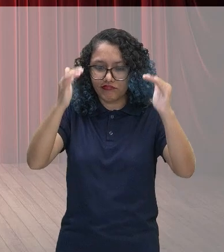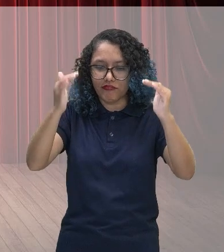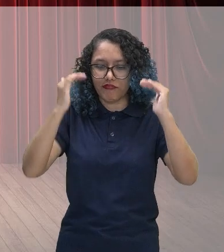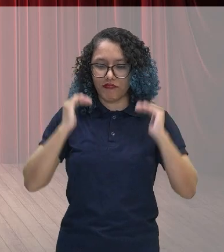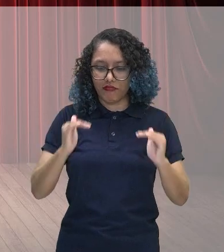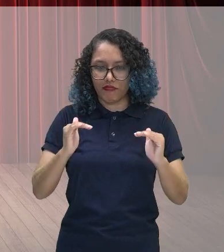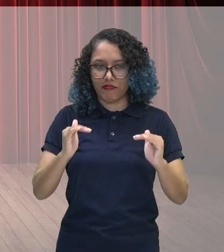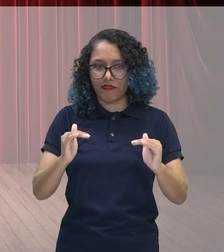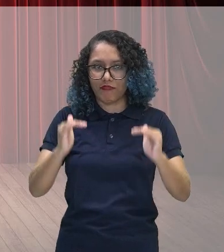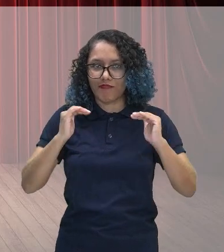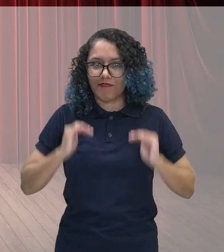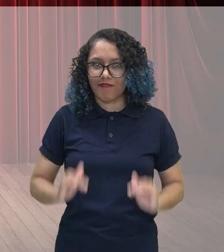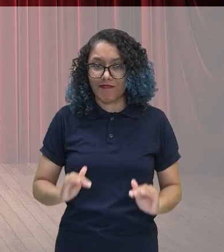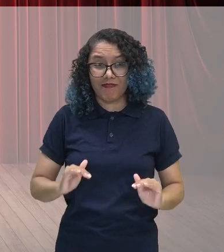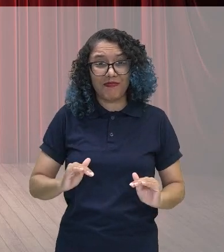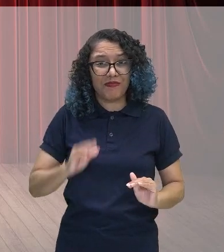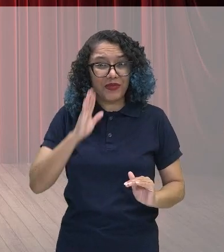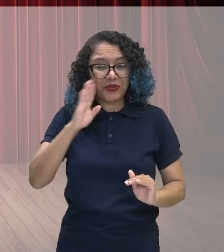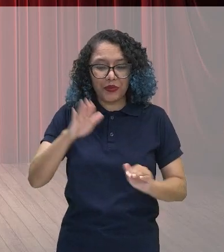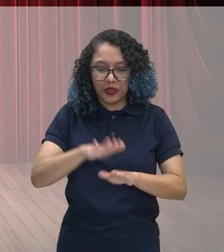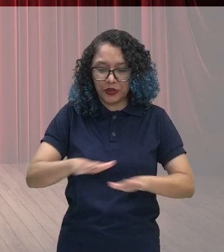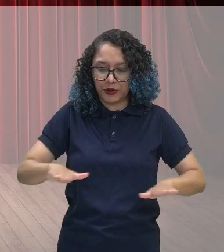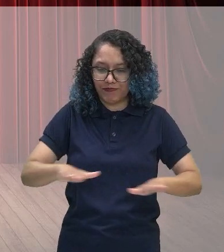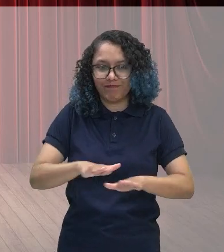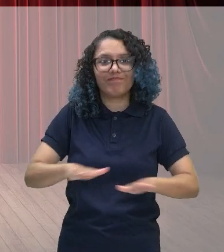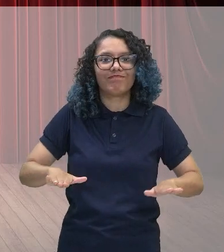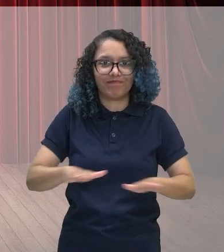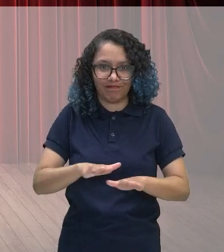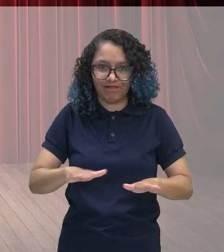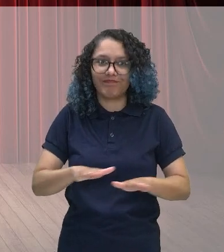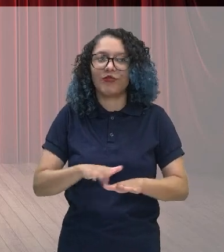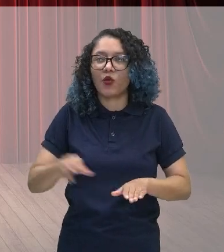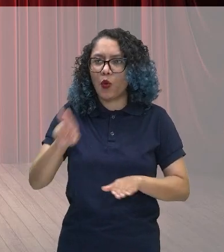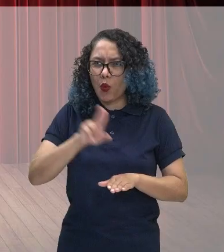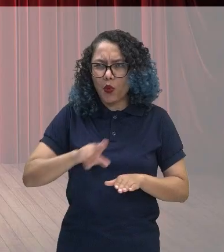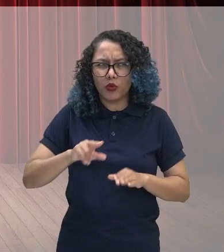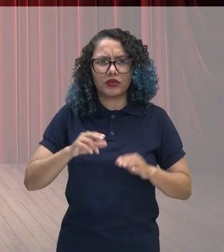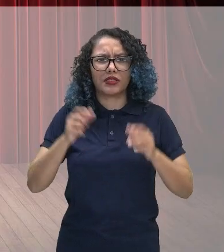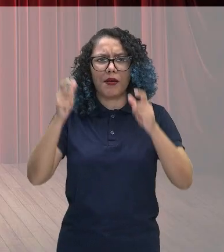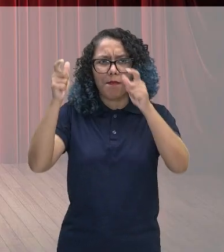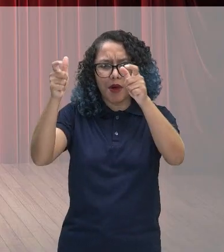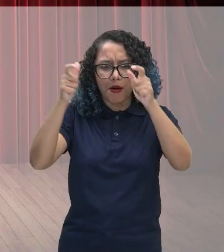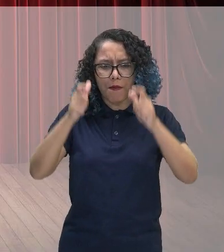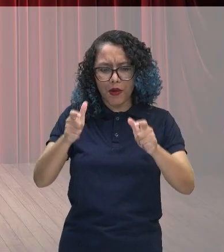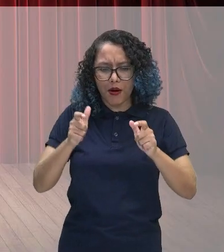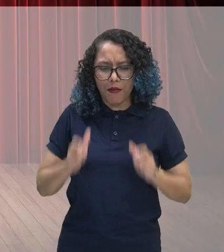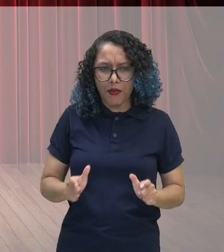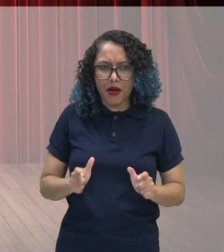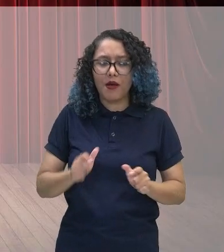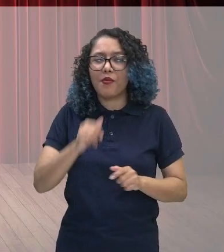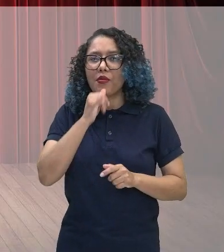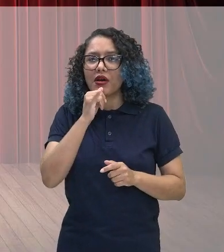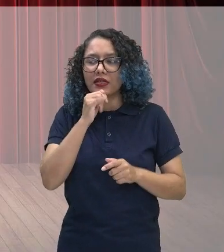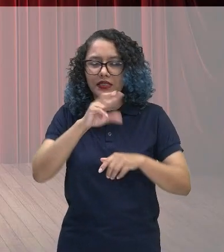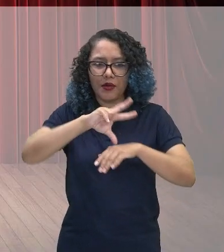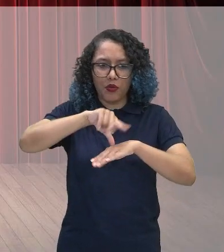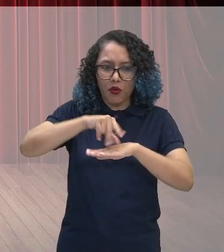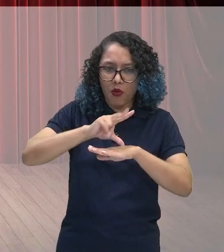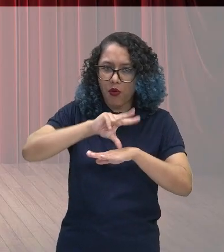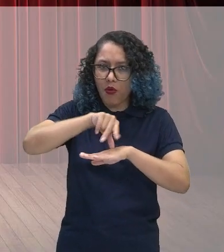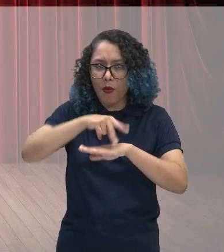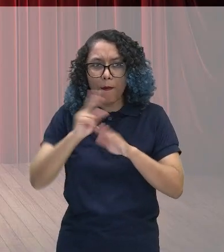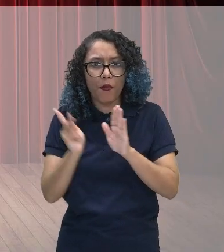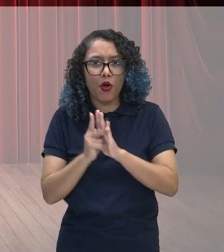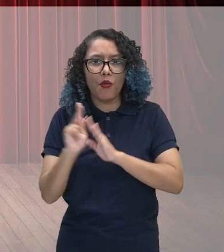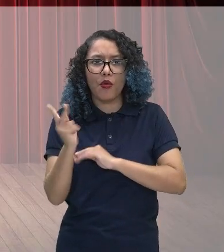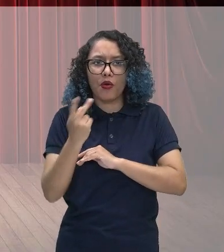médio e principalmente o chão. Então, um exemplo é, por exemplo, o break dance lá do hip hop,